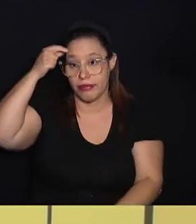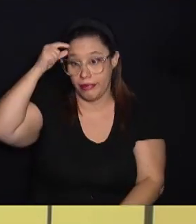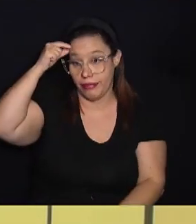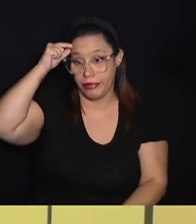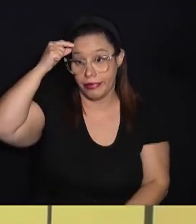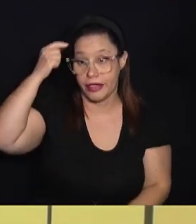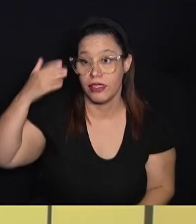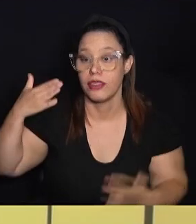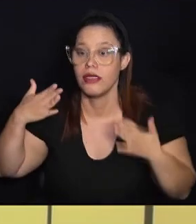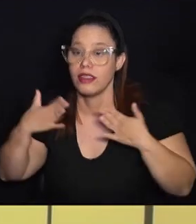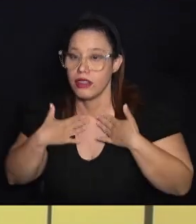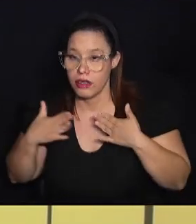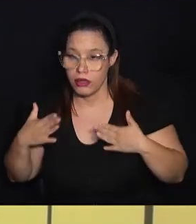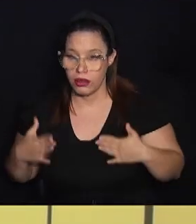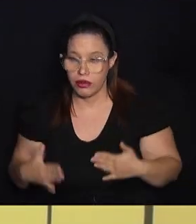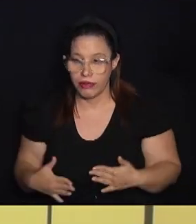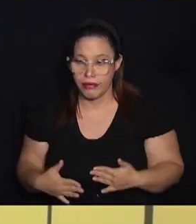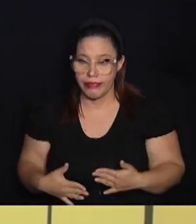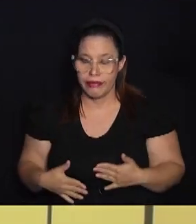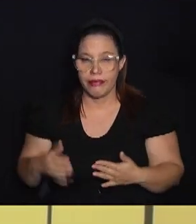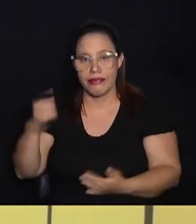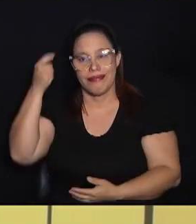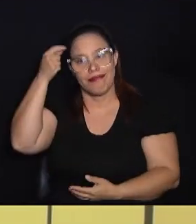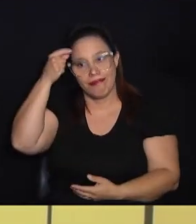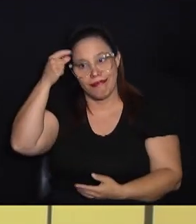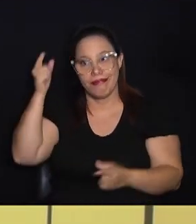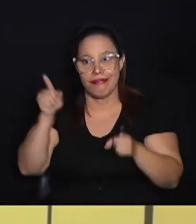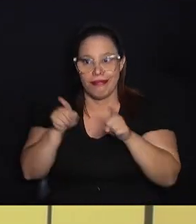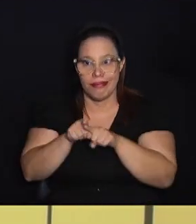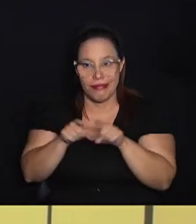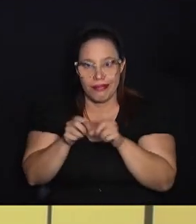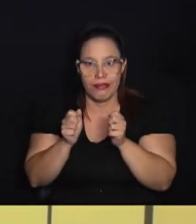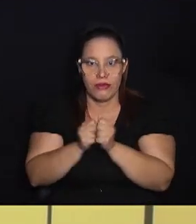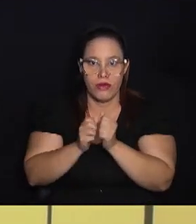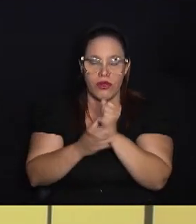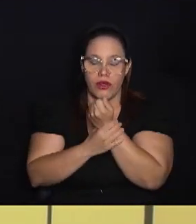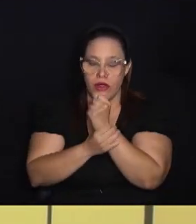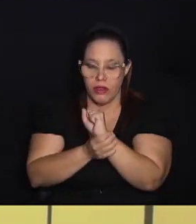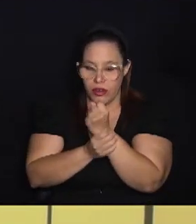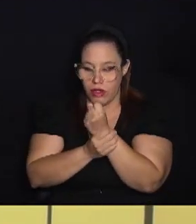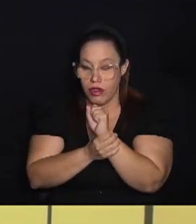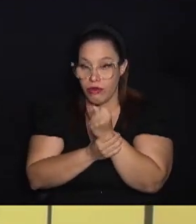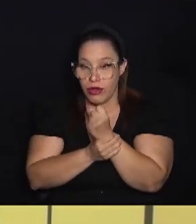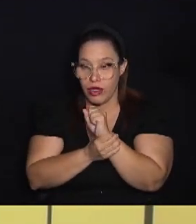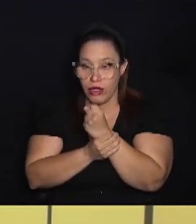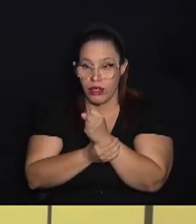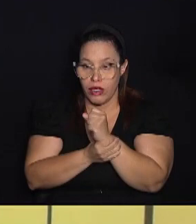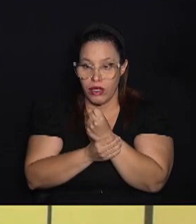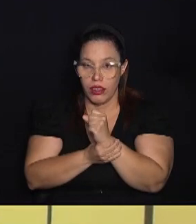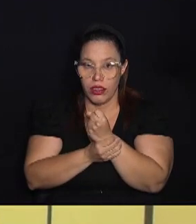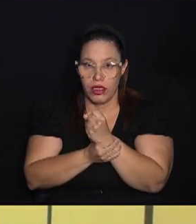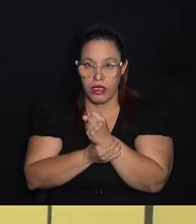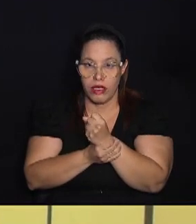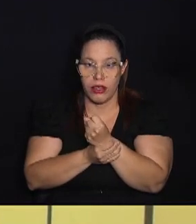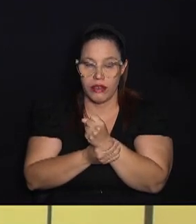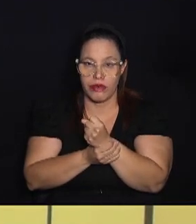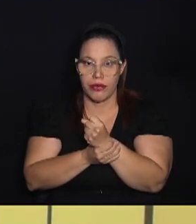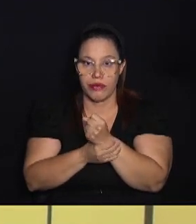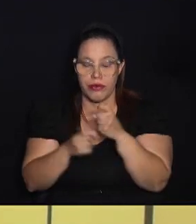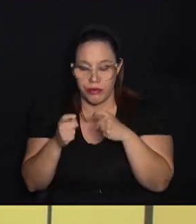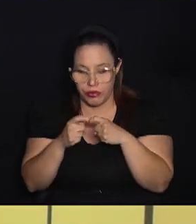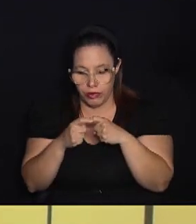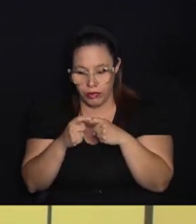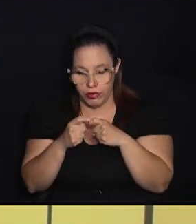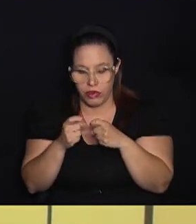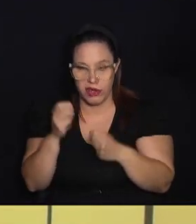ao corpo e o corpo sempre vinculado à mente né e dentro da fisioterapia Eu costumo dizer que a gente tem um setting diferente da